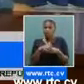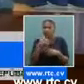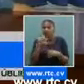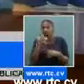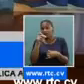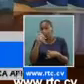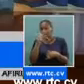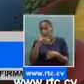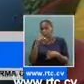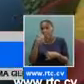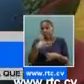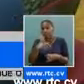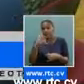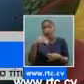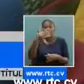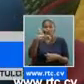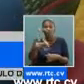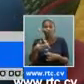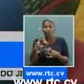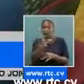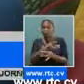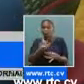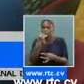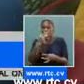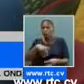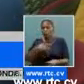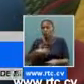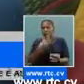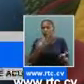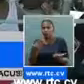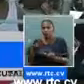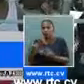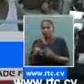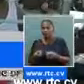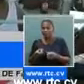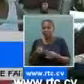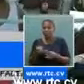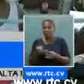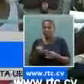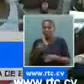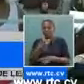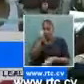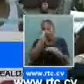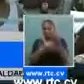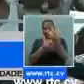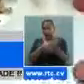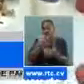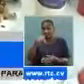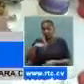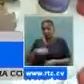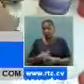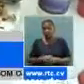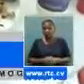na próxima semana no campeonato comidas do mundo o convite partiu da embaixada dos estados unidos da américa em cabo